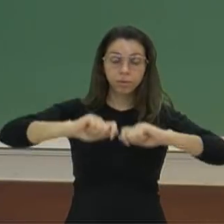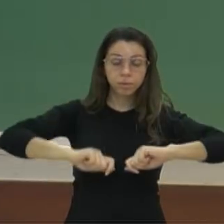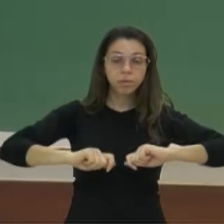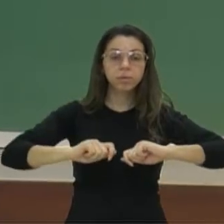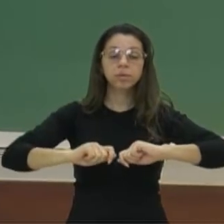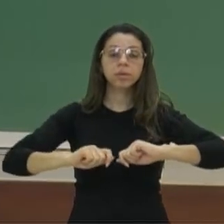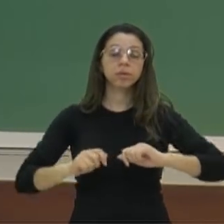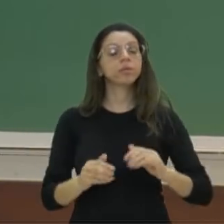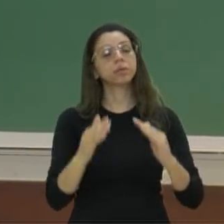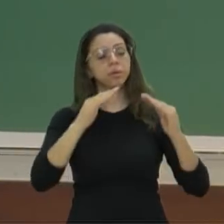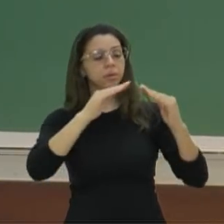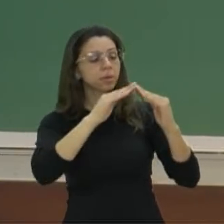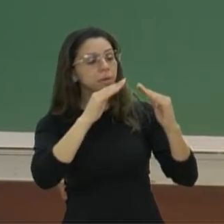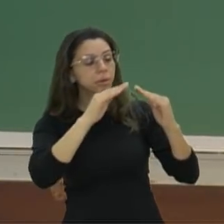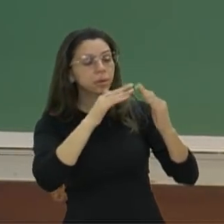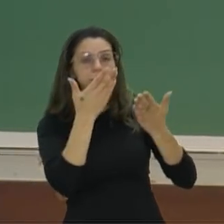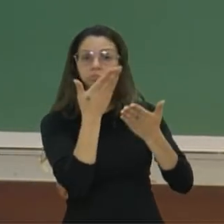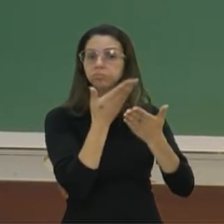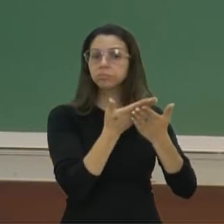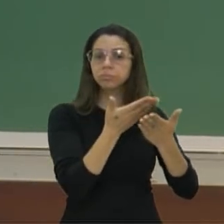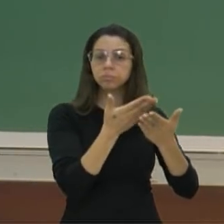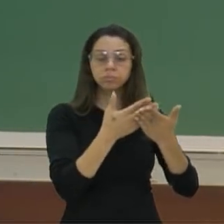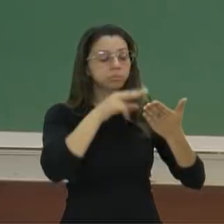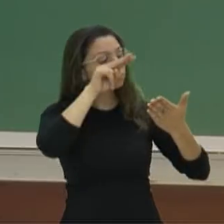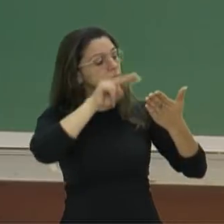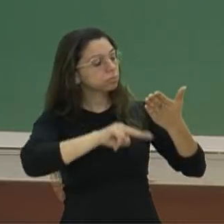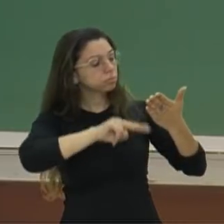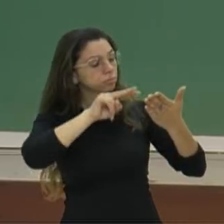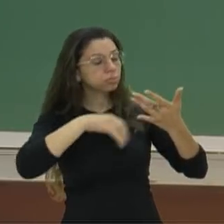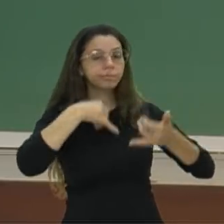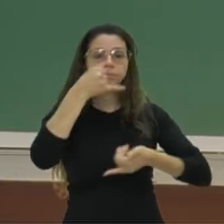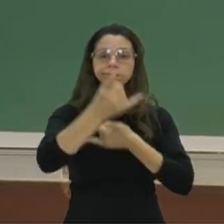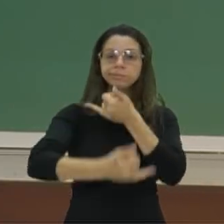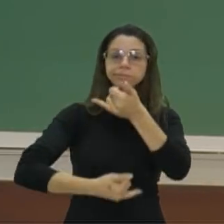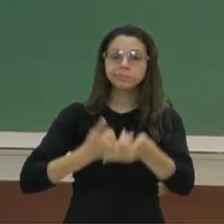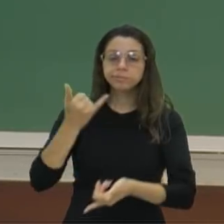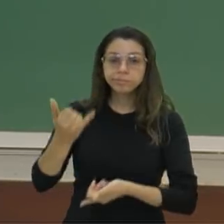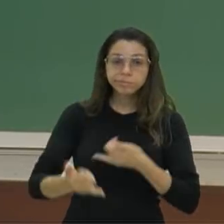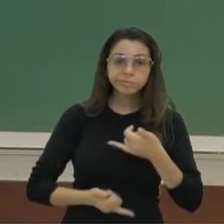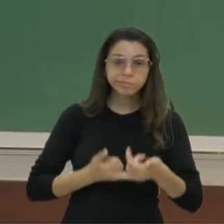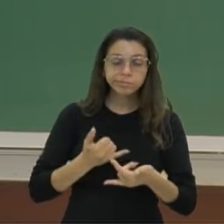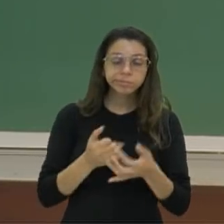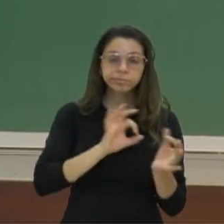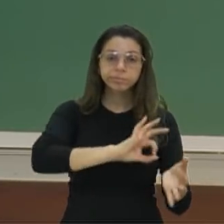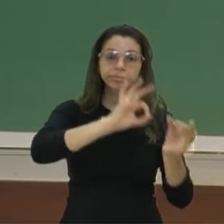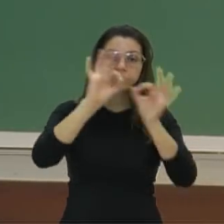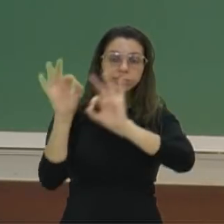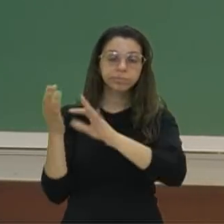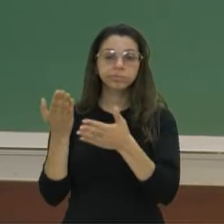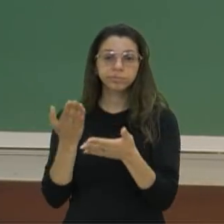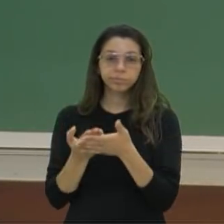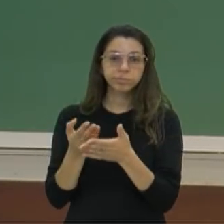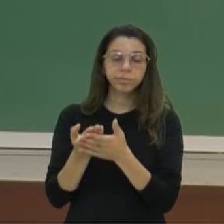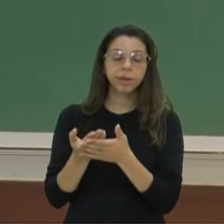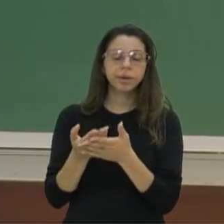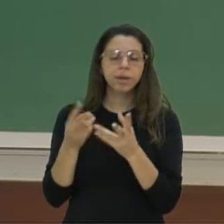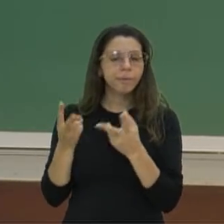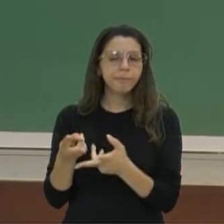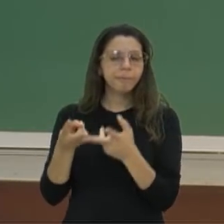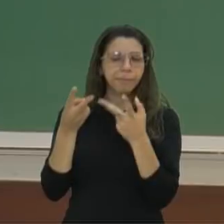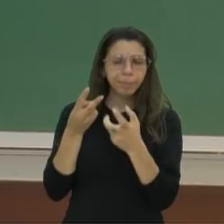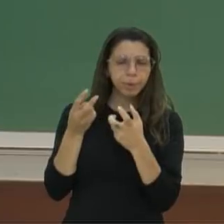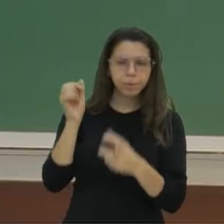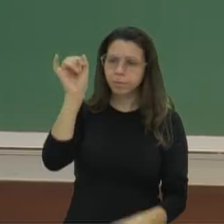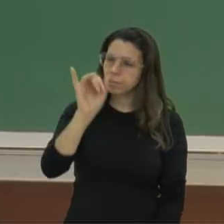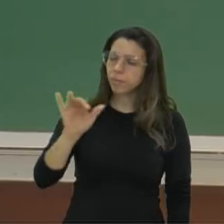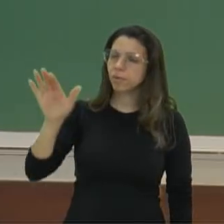você, em casa, estudando, lendo, brincando, assistindo essa aula, não perceba uma